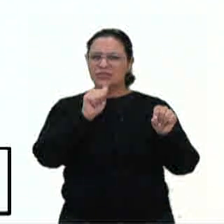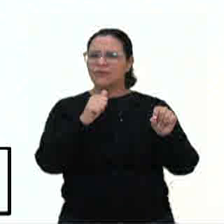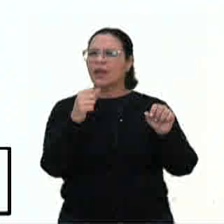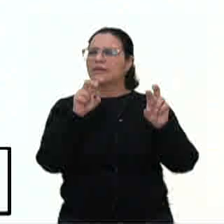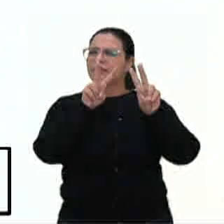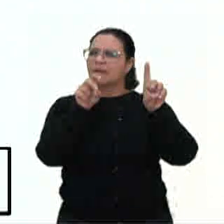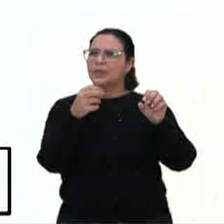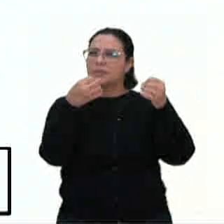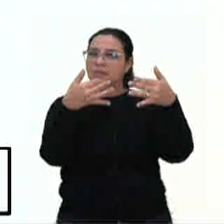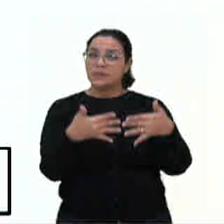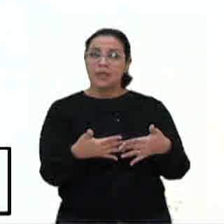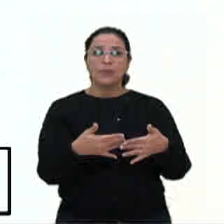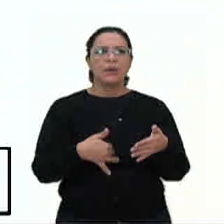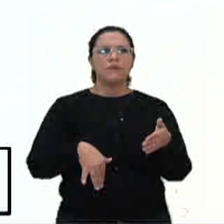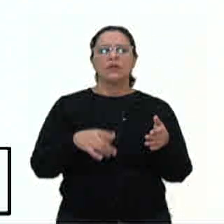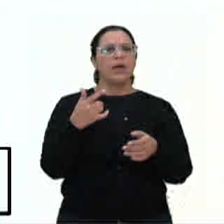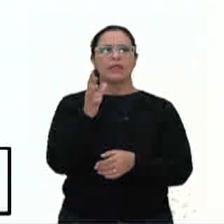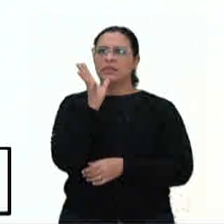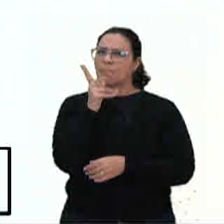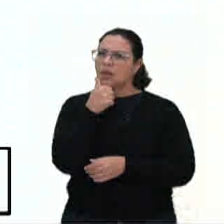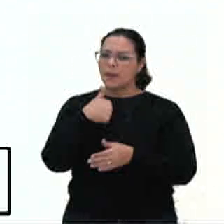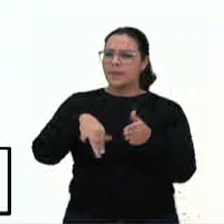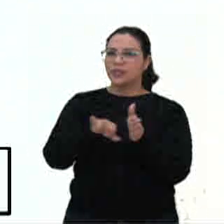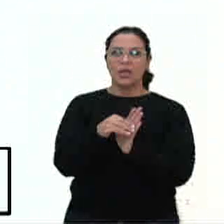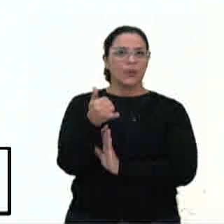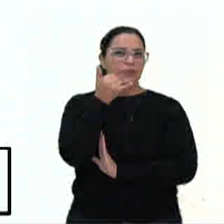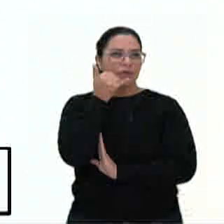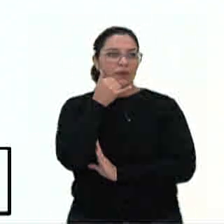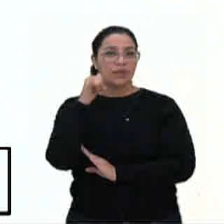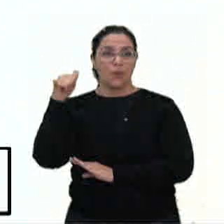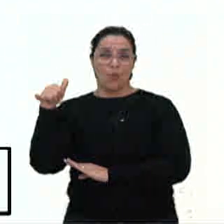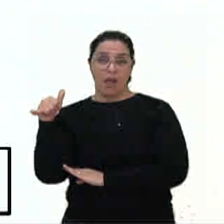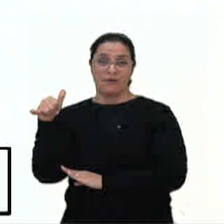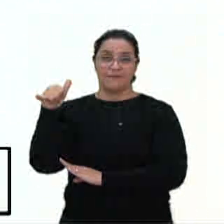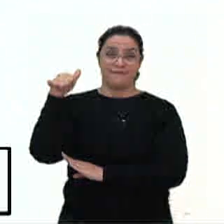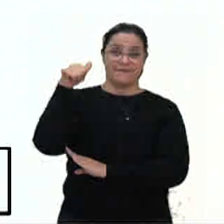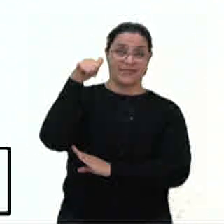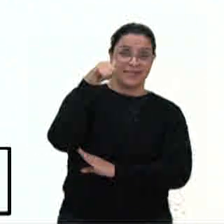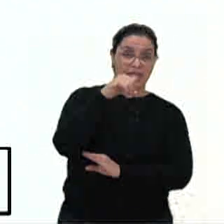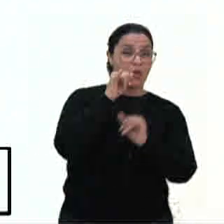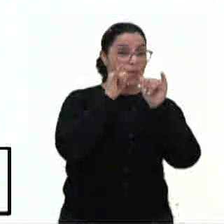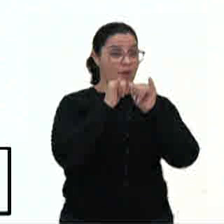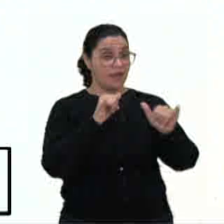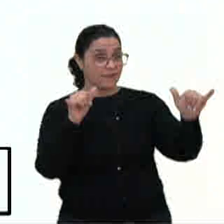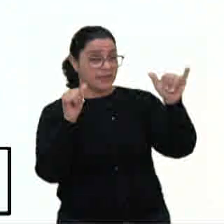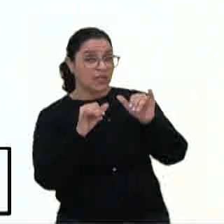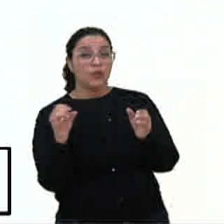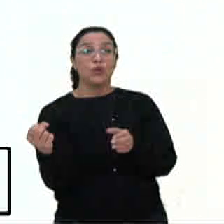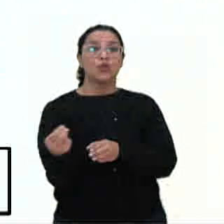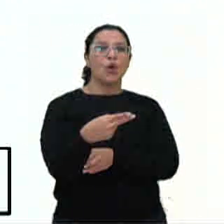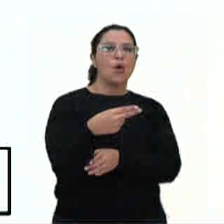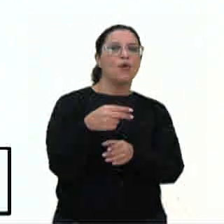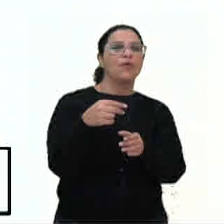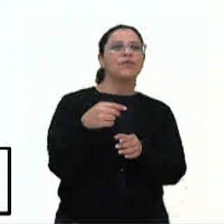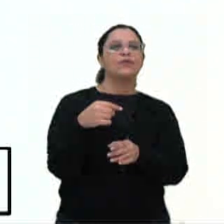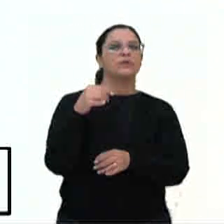vai demorar para esse celular chegar aqui. Então, nós temos lá o avião fazendo a propaganda do celular novo e uma montanha aqui